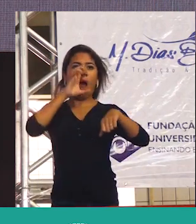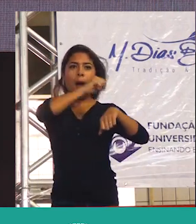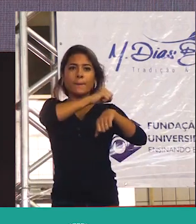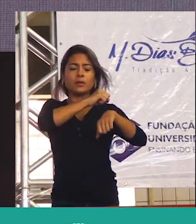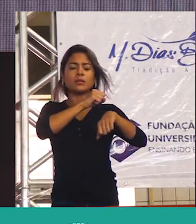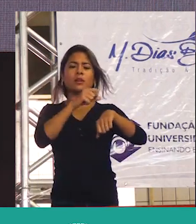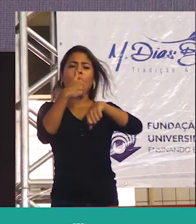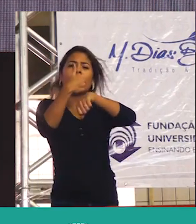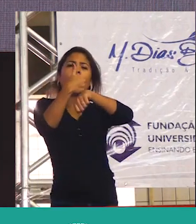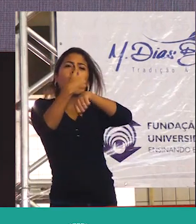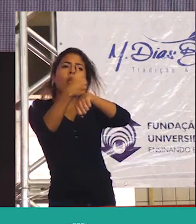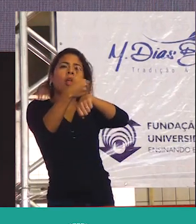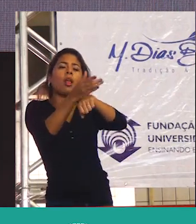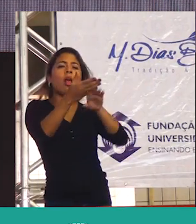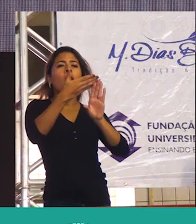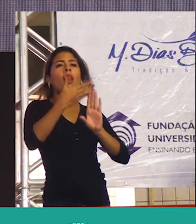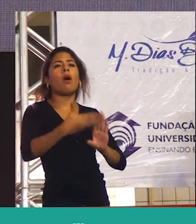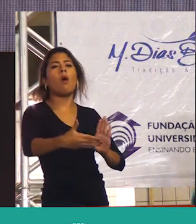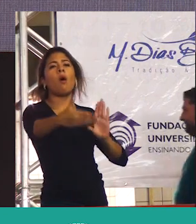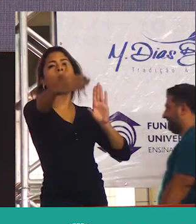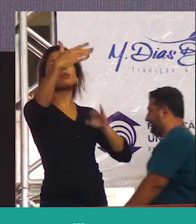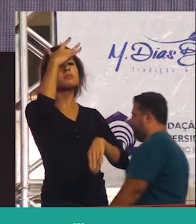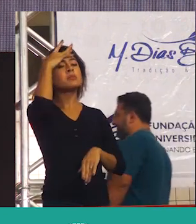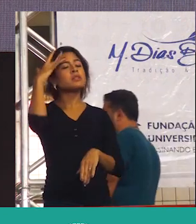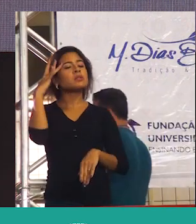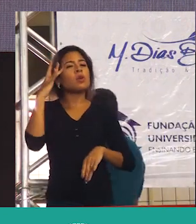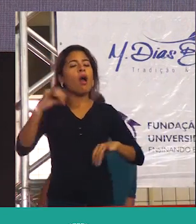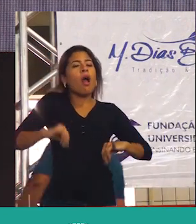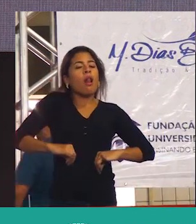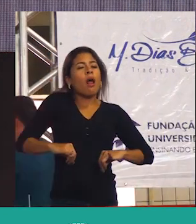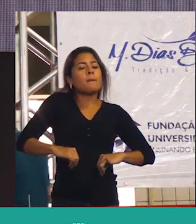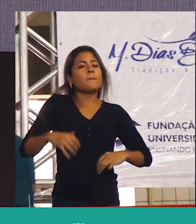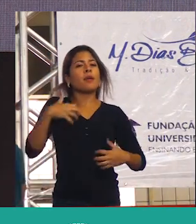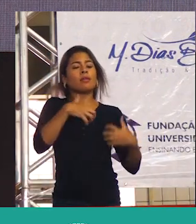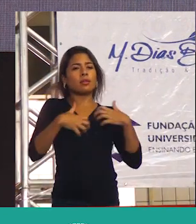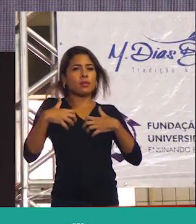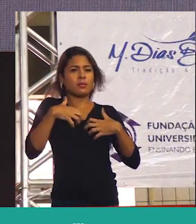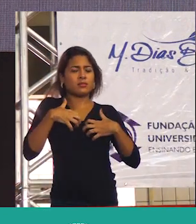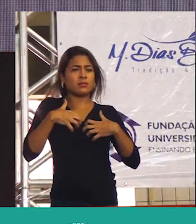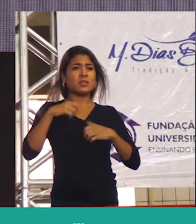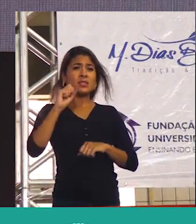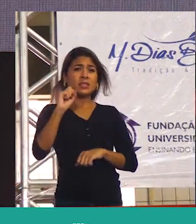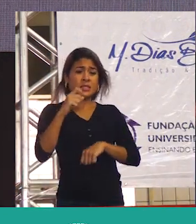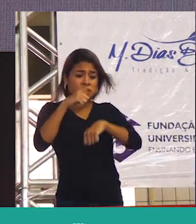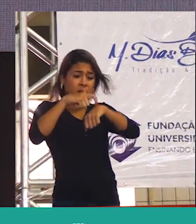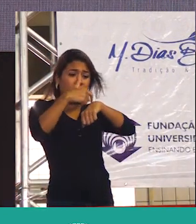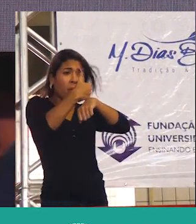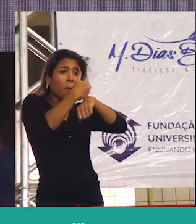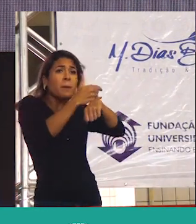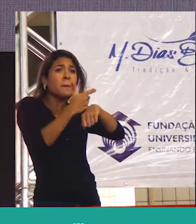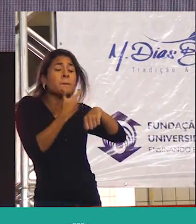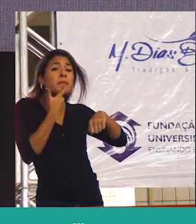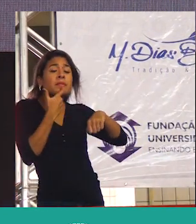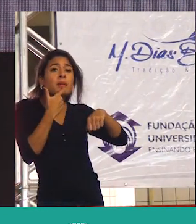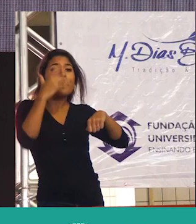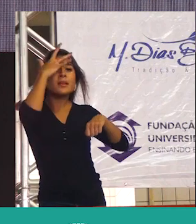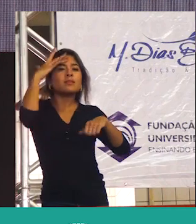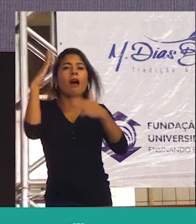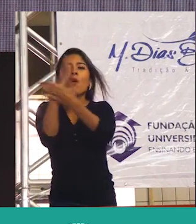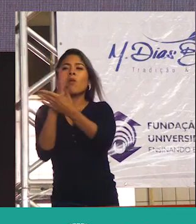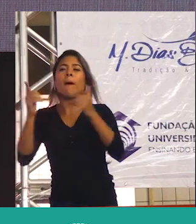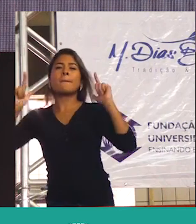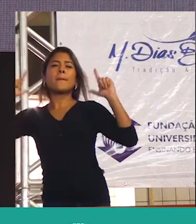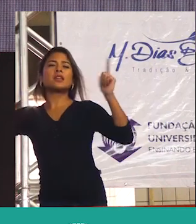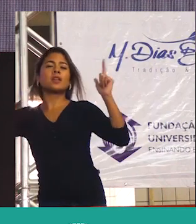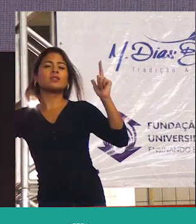longo para os que lamentam, muito curto para os que festejam, mas para os que